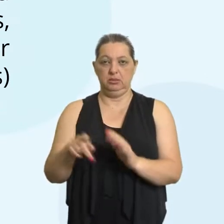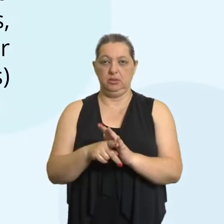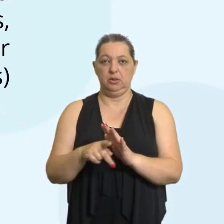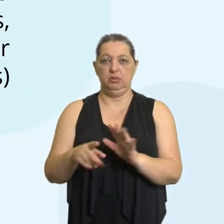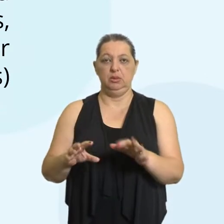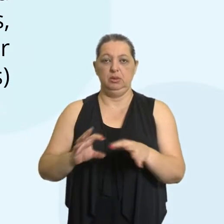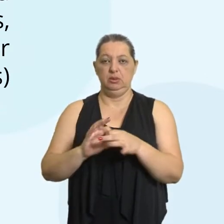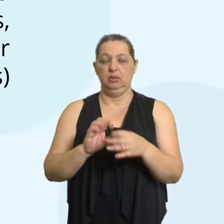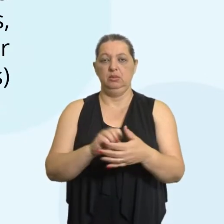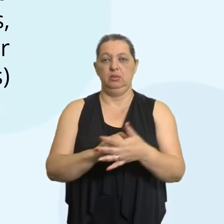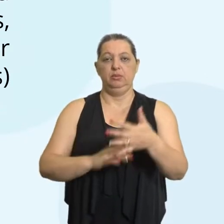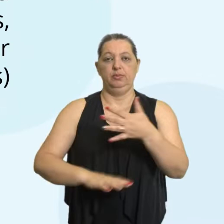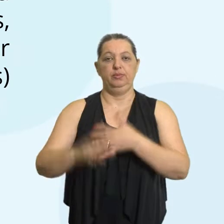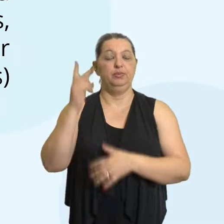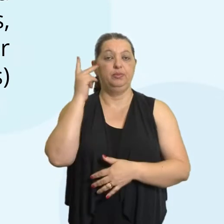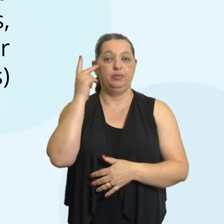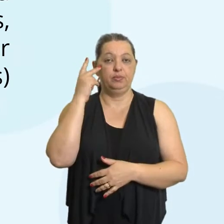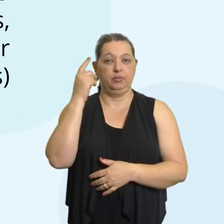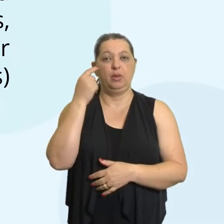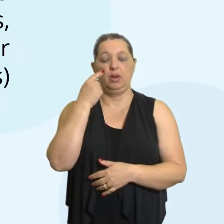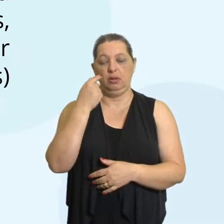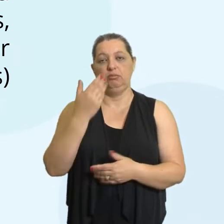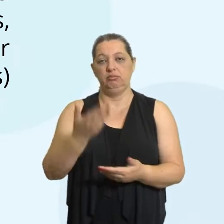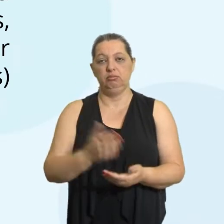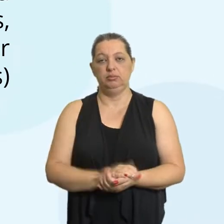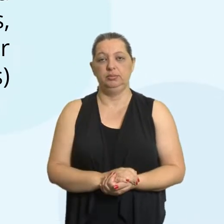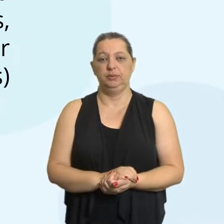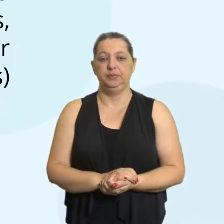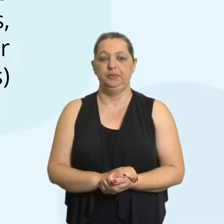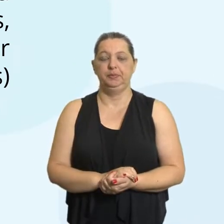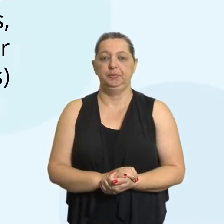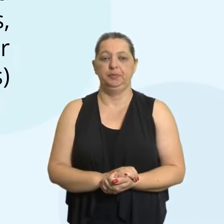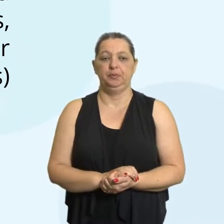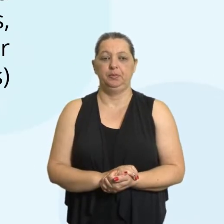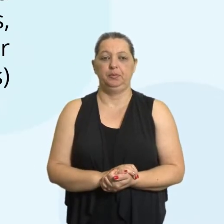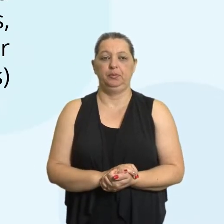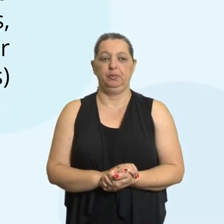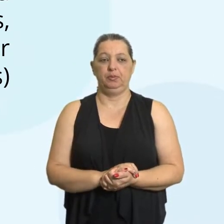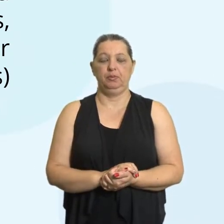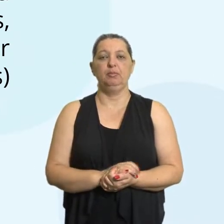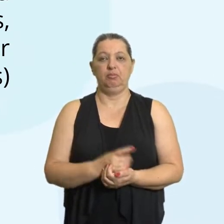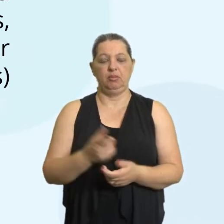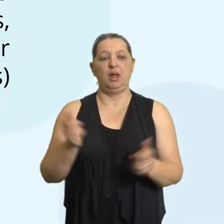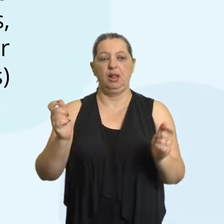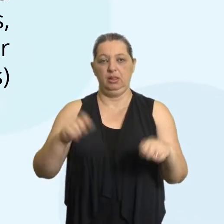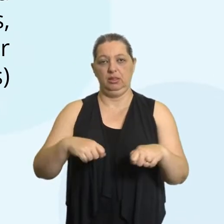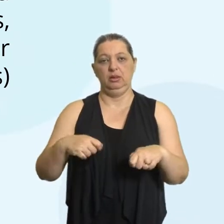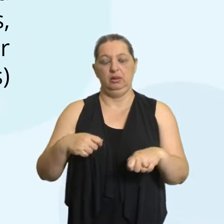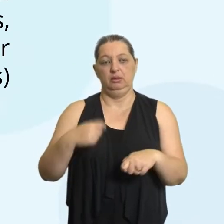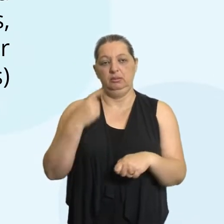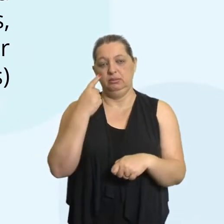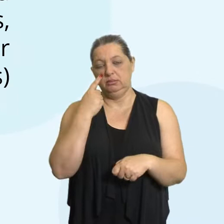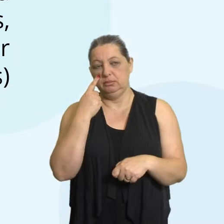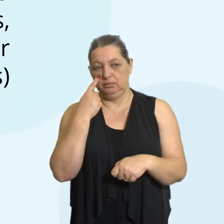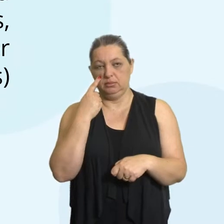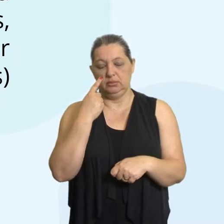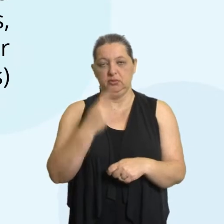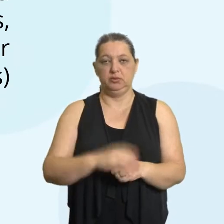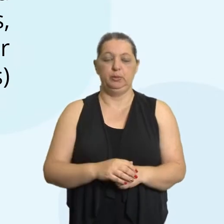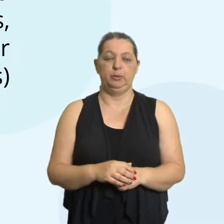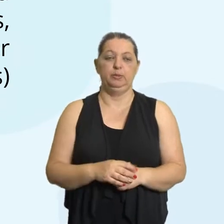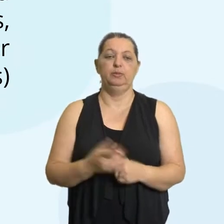currículo Paulista é essa aí que vocês estão lendo felizmente a letra tá grande o suficiente para ver o celular mas é basicamente